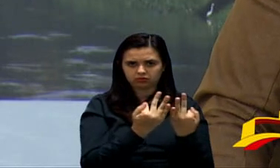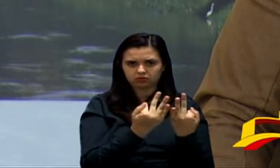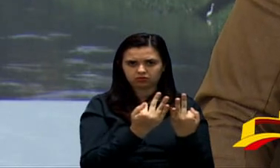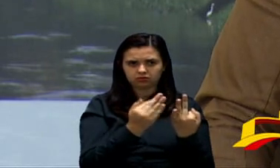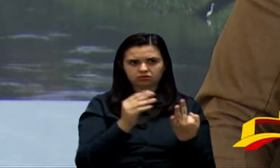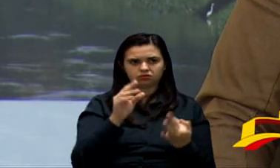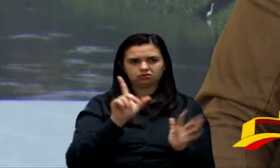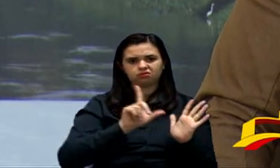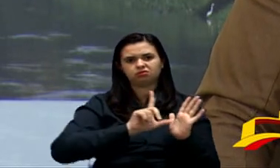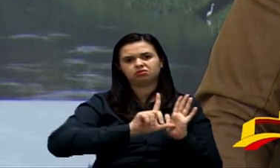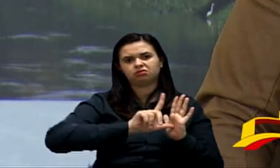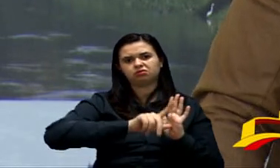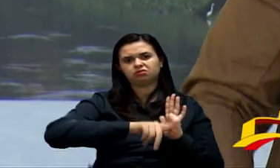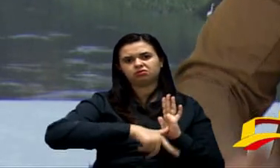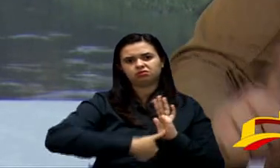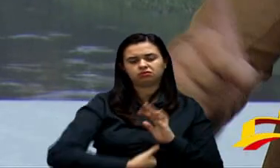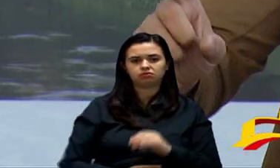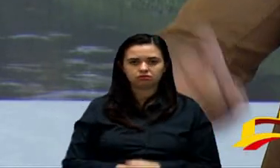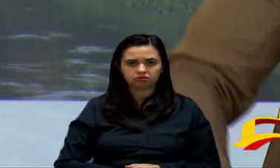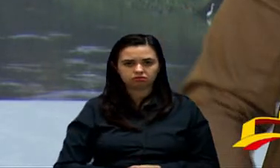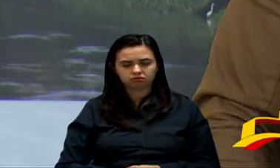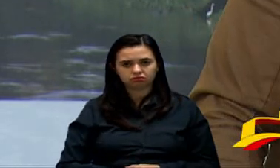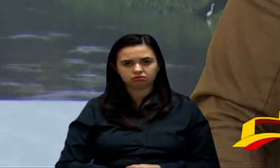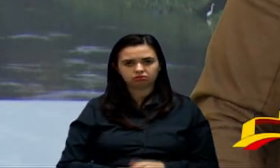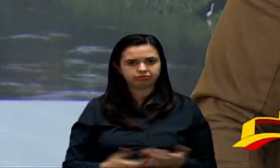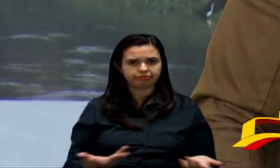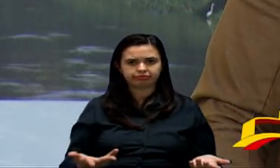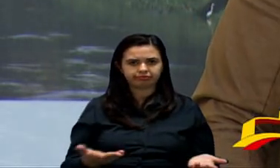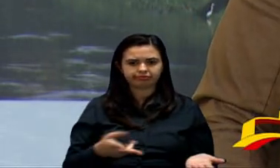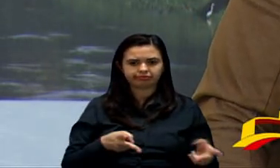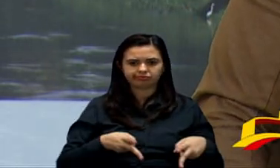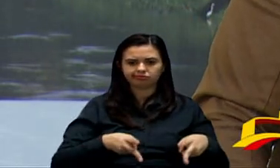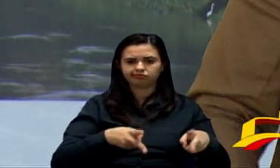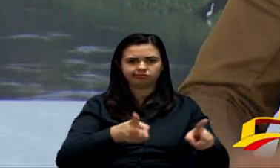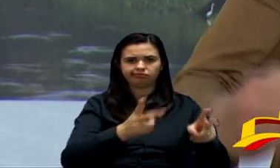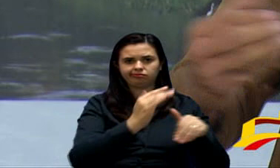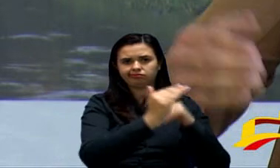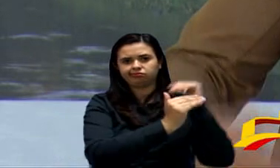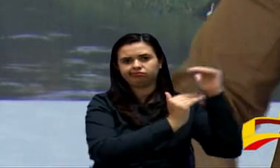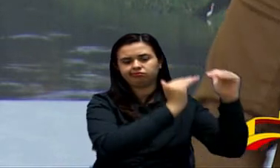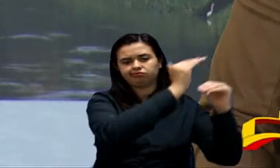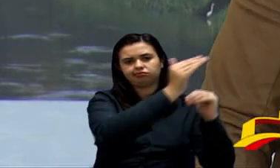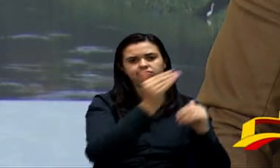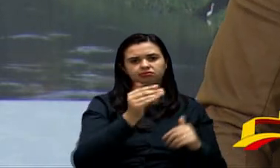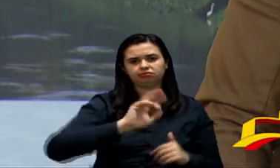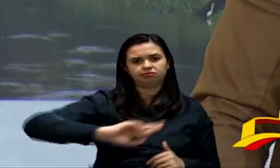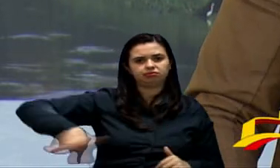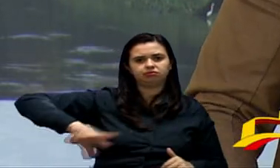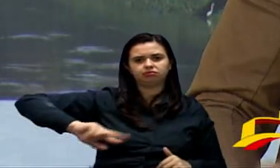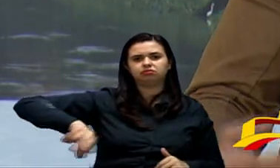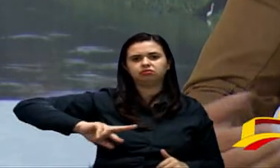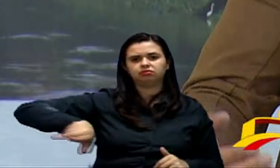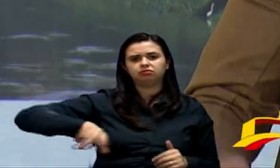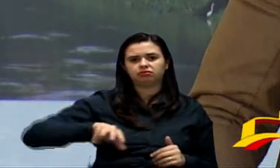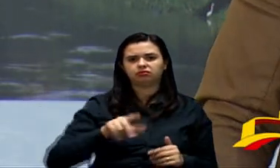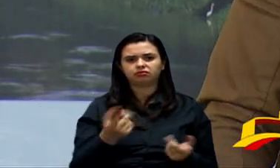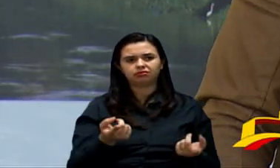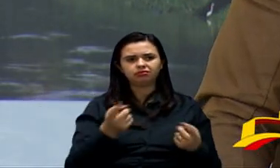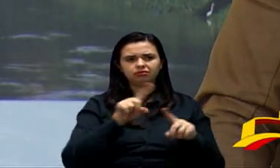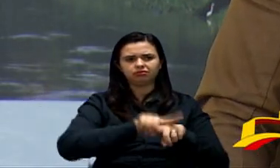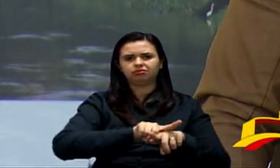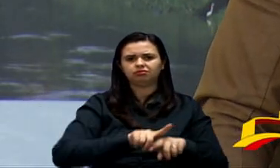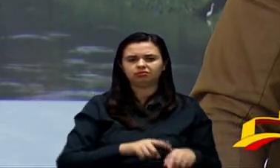Deus do céu, né? Olha o progressismo aí. O progressismo nada tem a ver com progresso, tá? Mas com deturpação ideológica. Ele disse